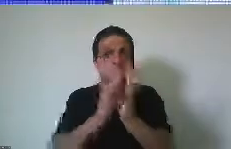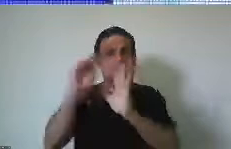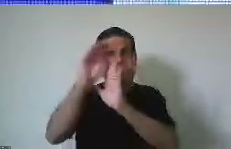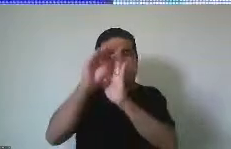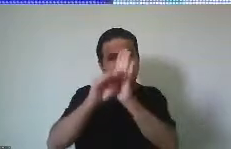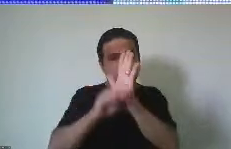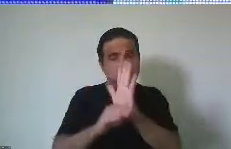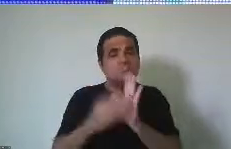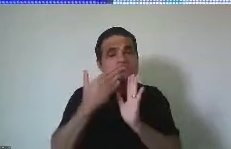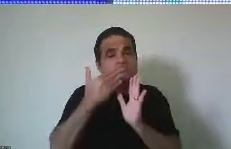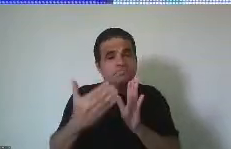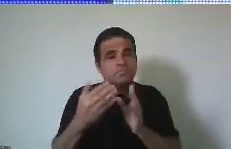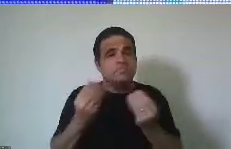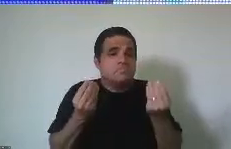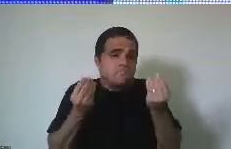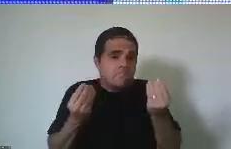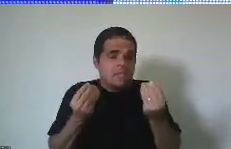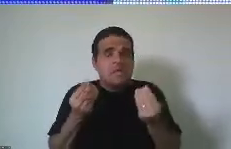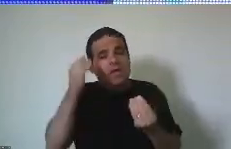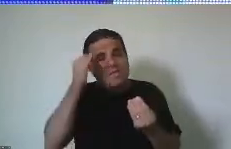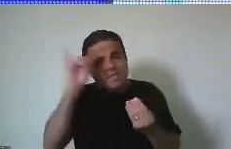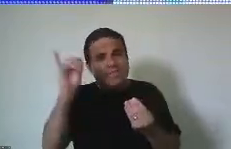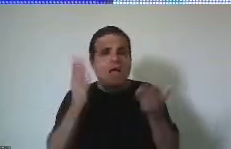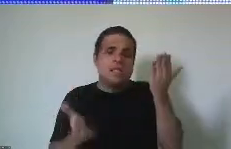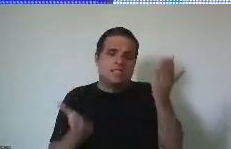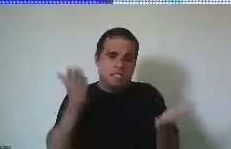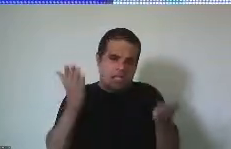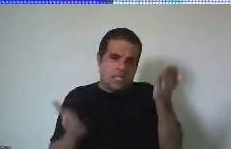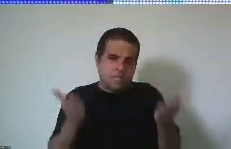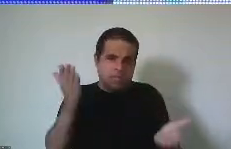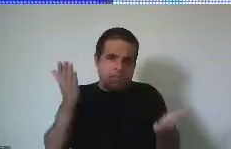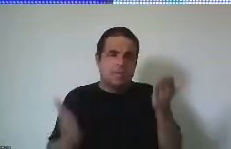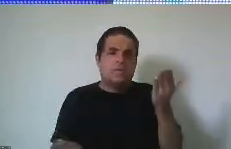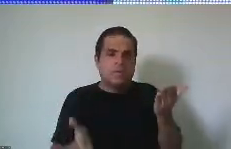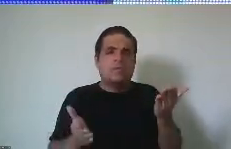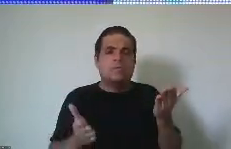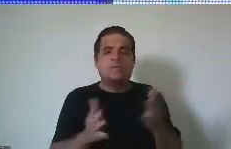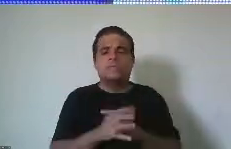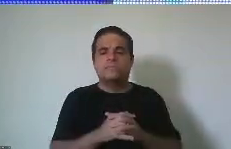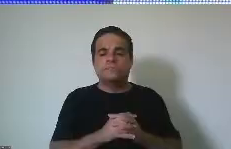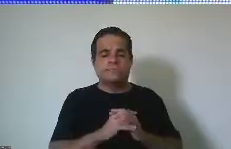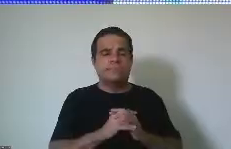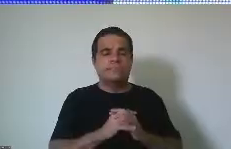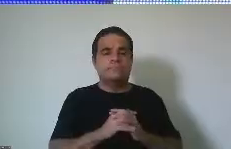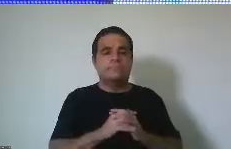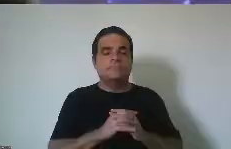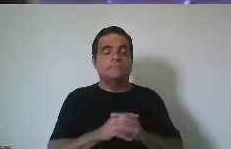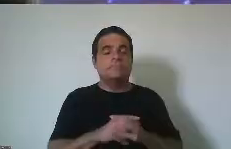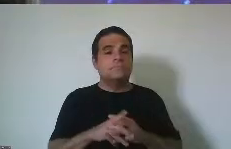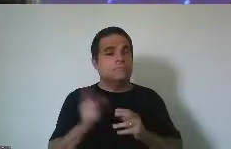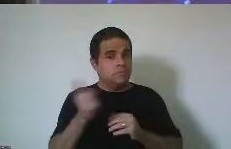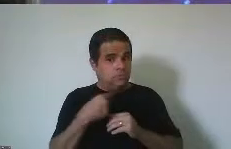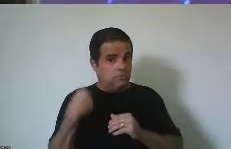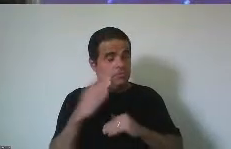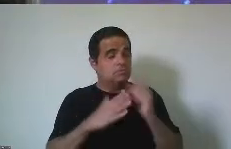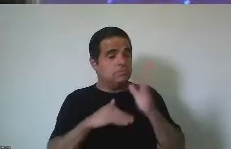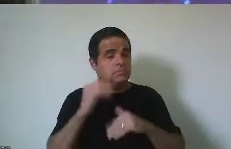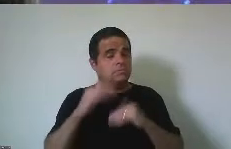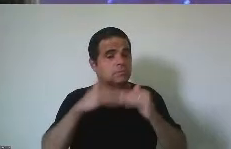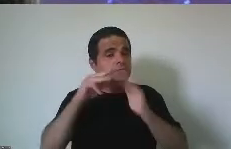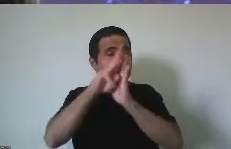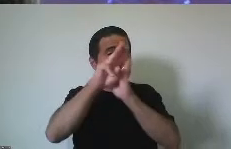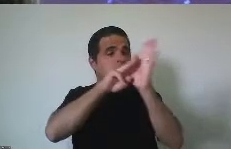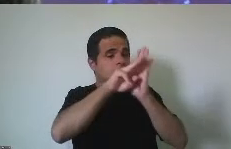para que não haja nenhum desequilíbrio importante aí então e aí estamos desenvolvendo também uma metodologia